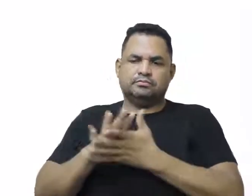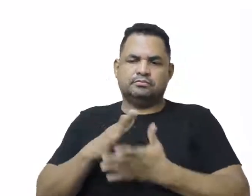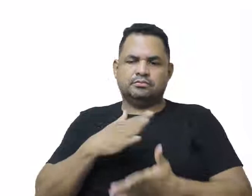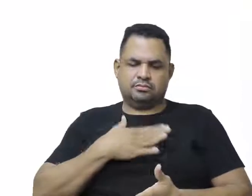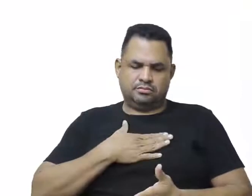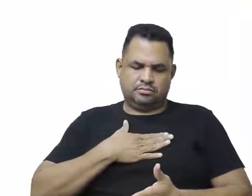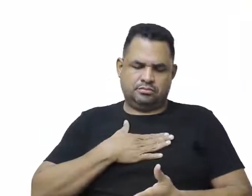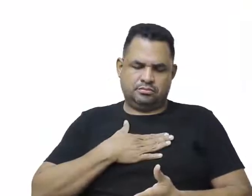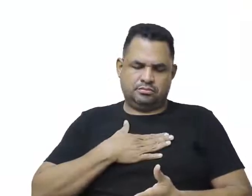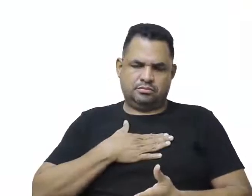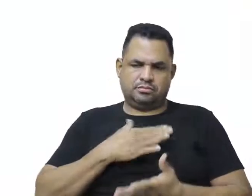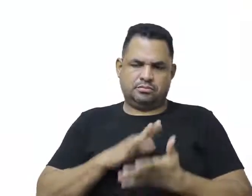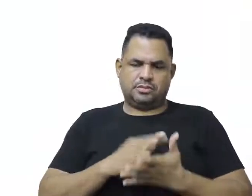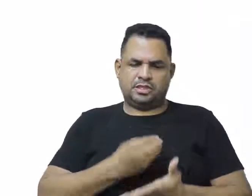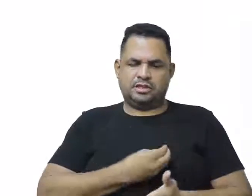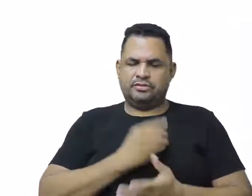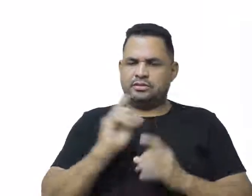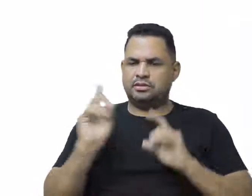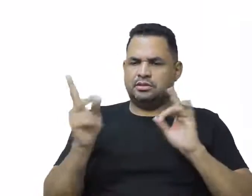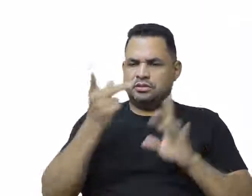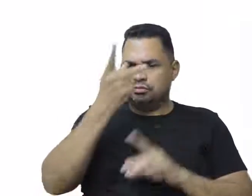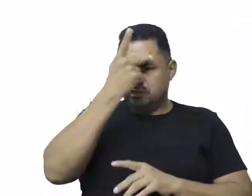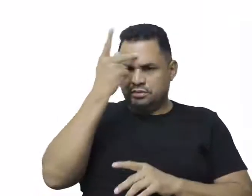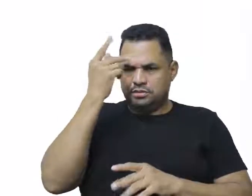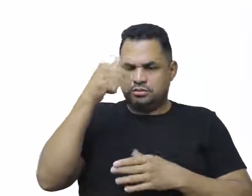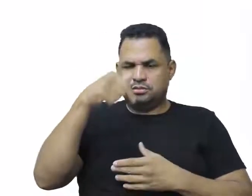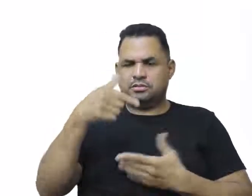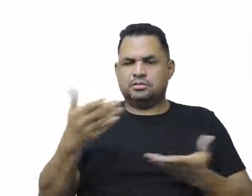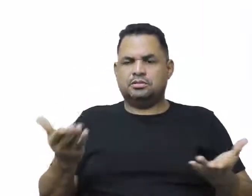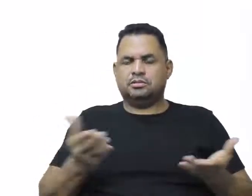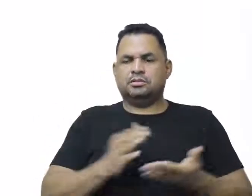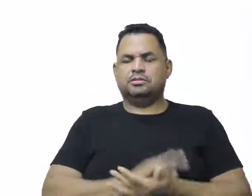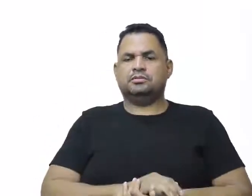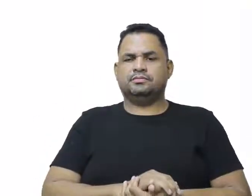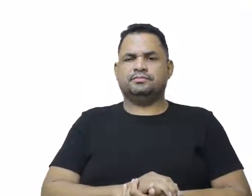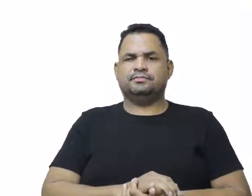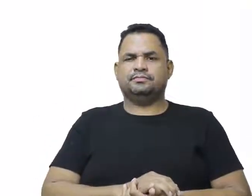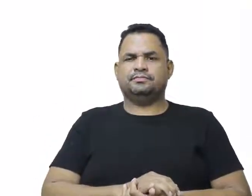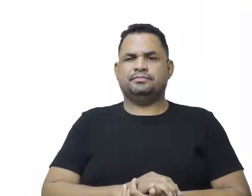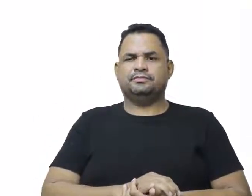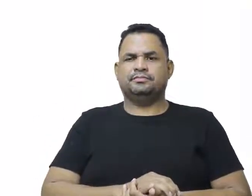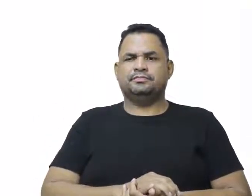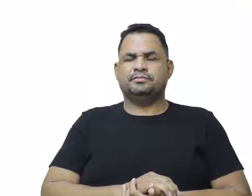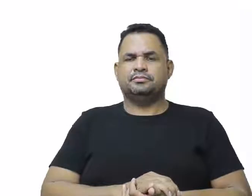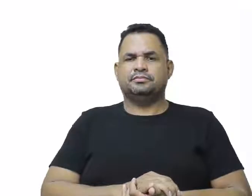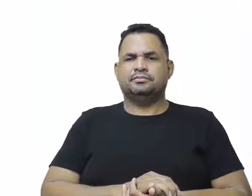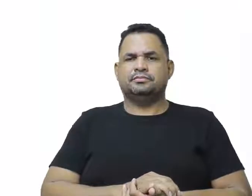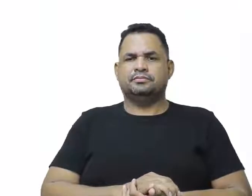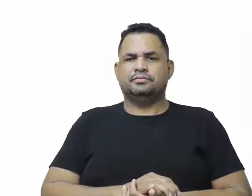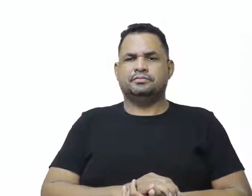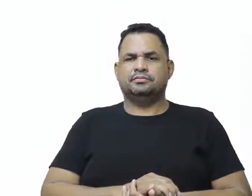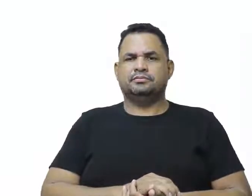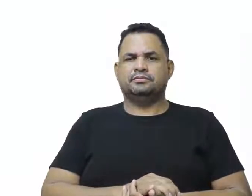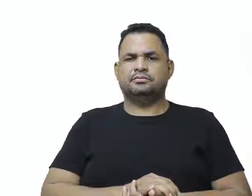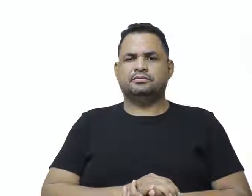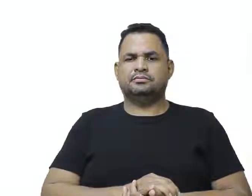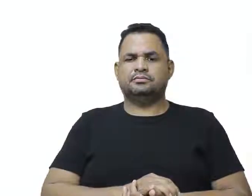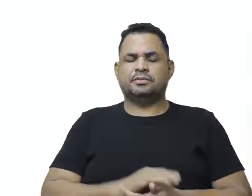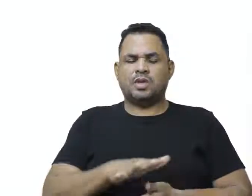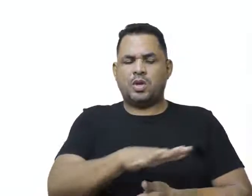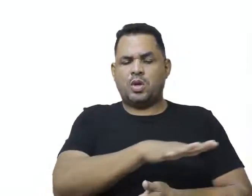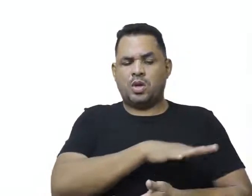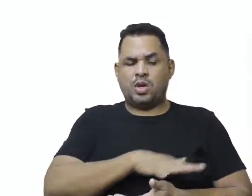na minha vida na vida de cada um de nós né gente acha que não nos impacta assim né É É um